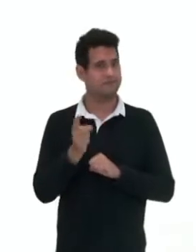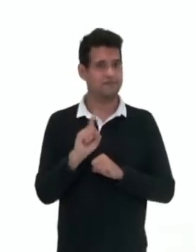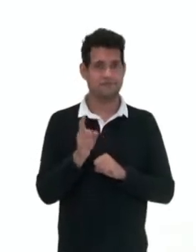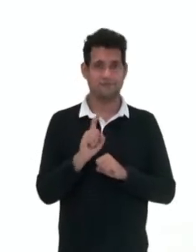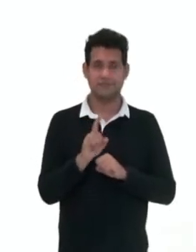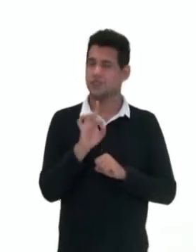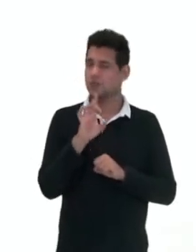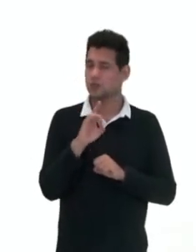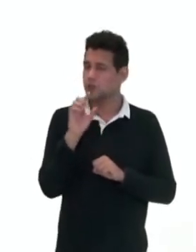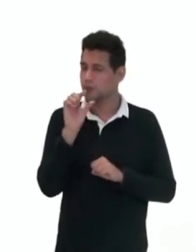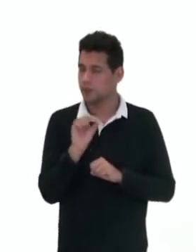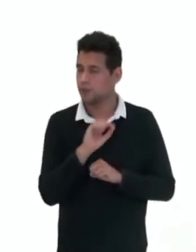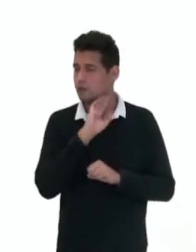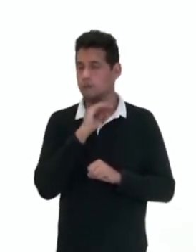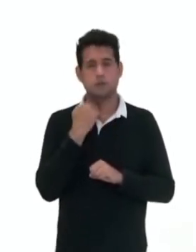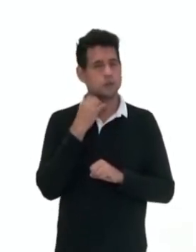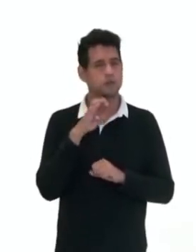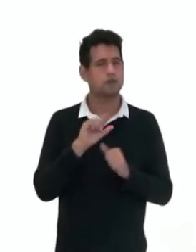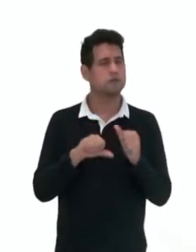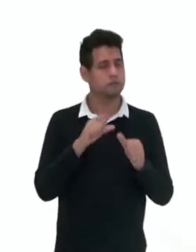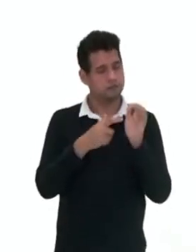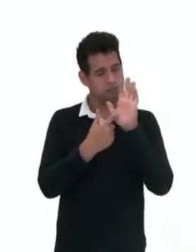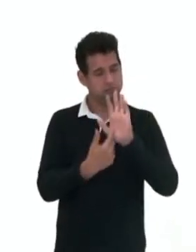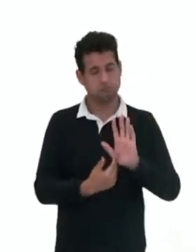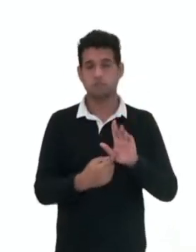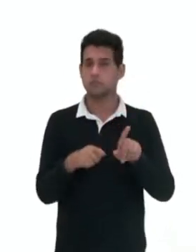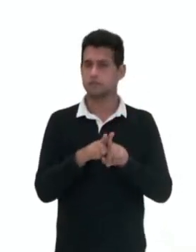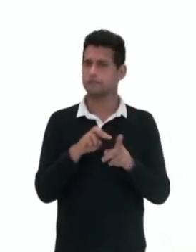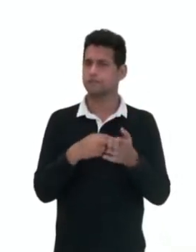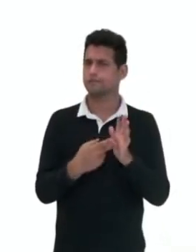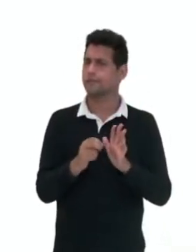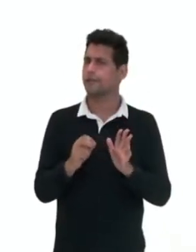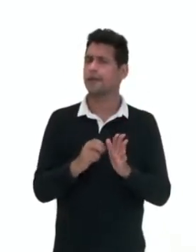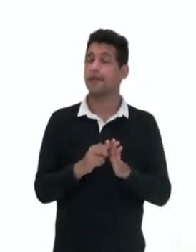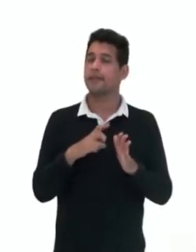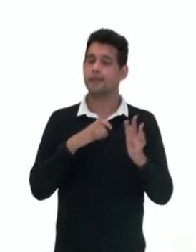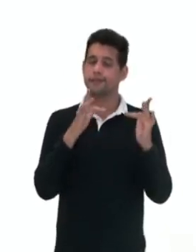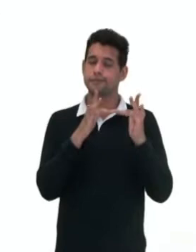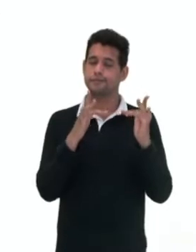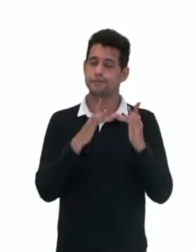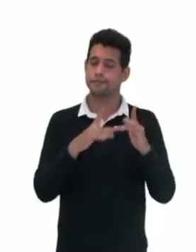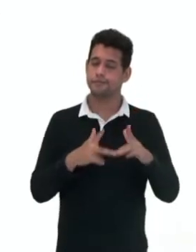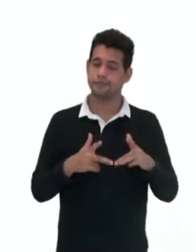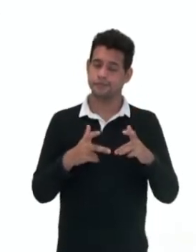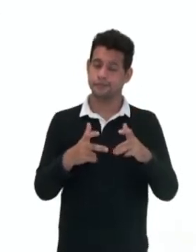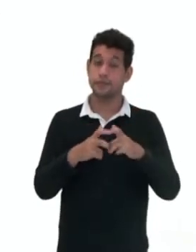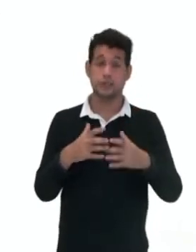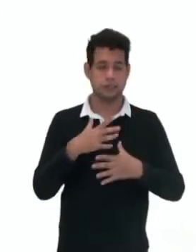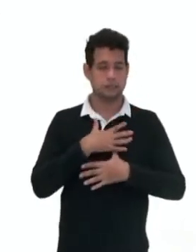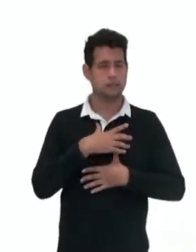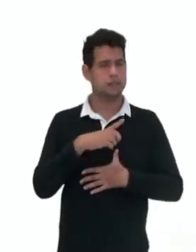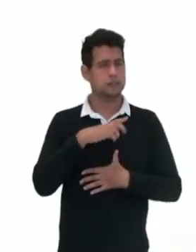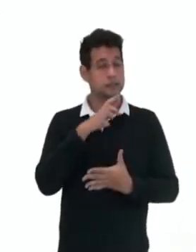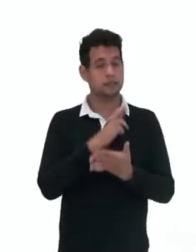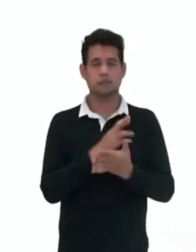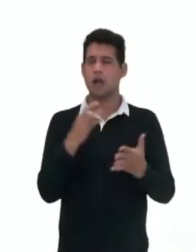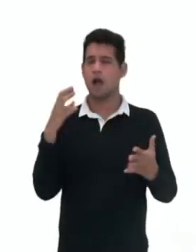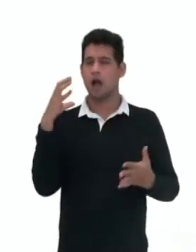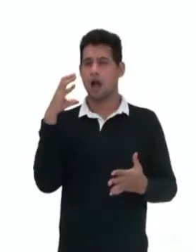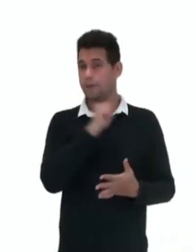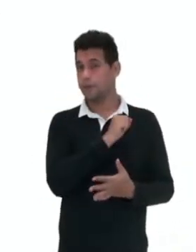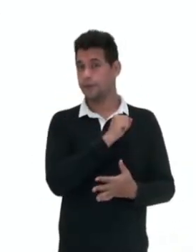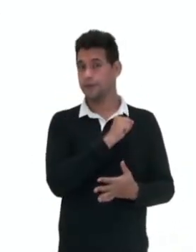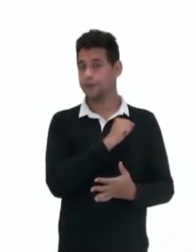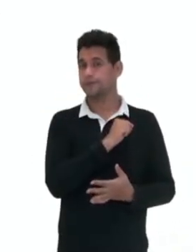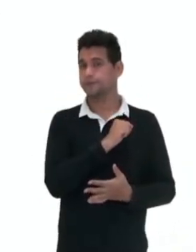algumas reações, a gente vai ver por quê. Mas ela entrou em contato com esse vírus e o corpo vai produzir uma resposta, mas não vai